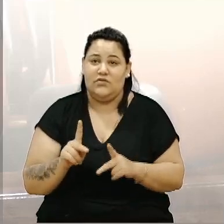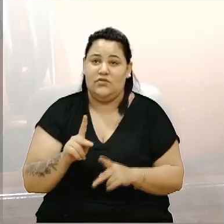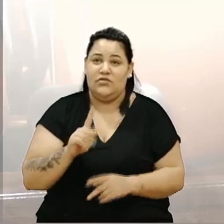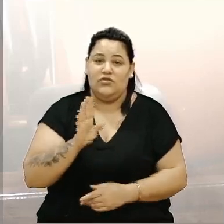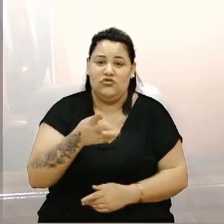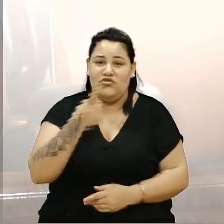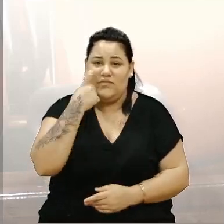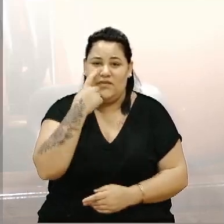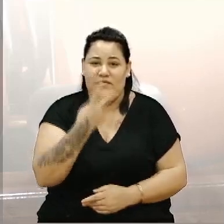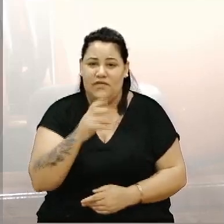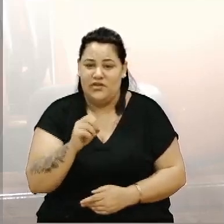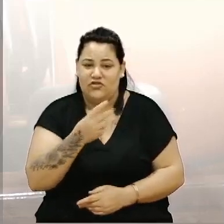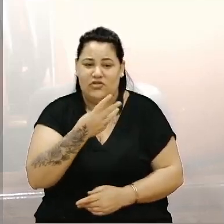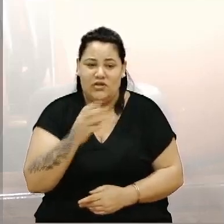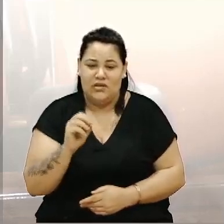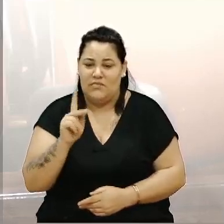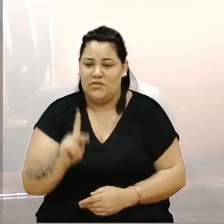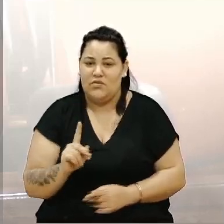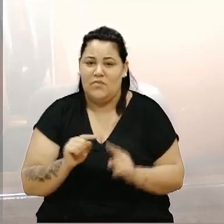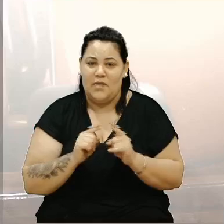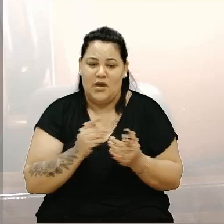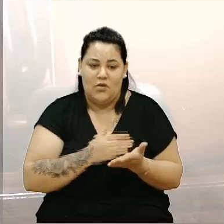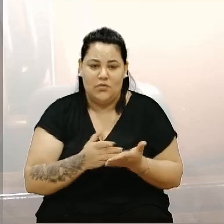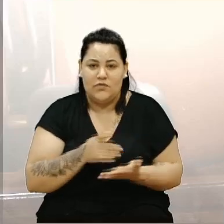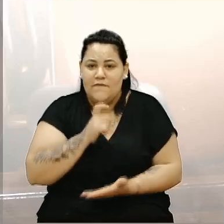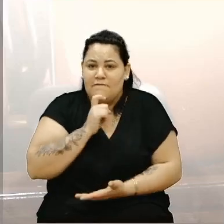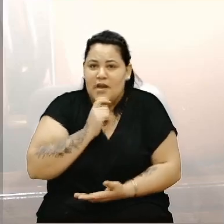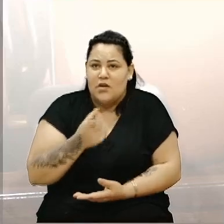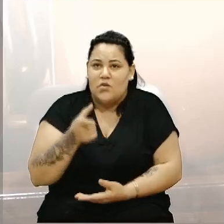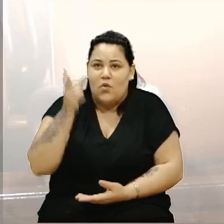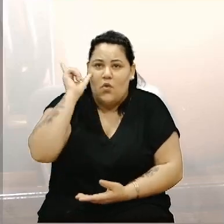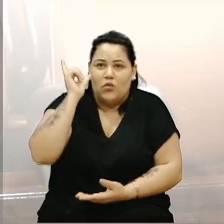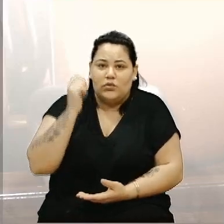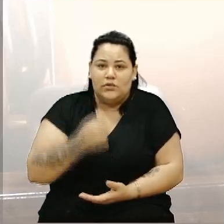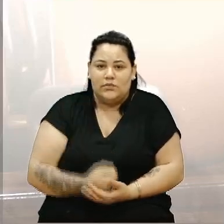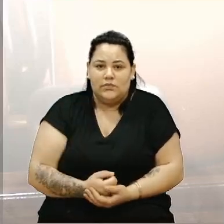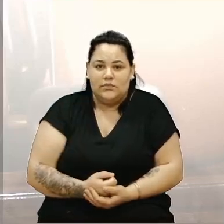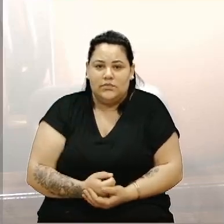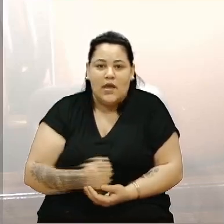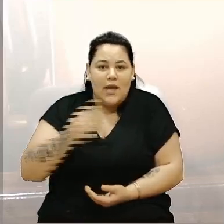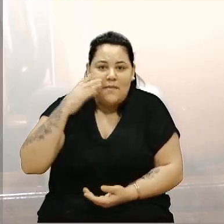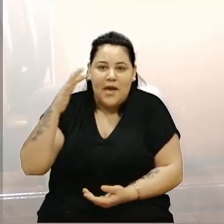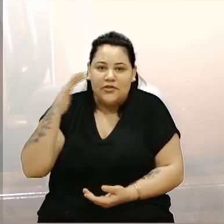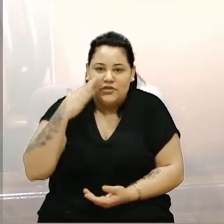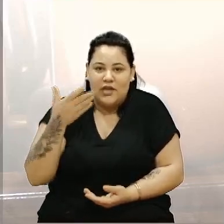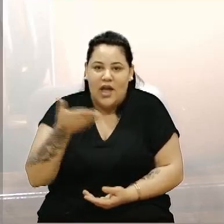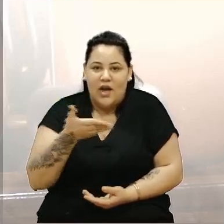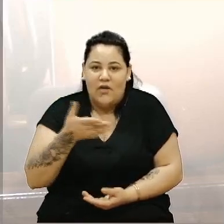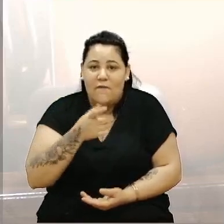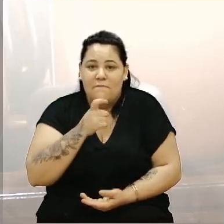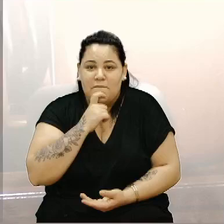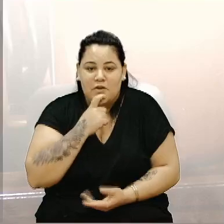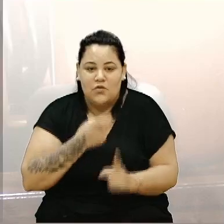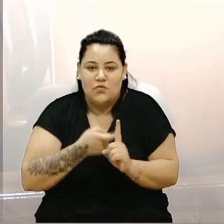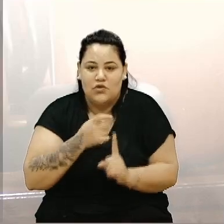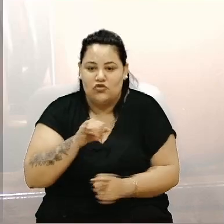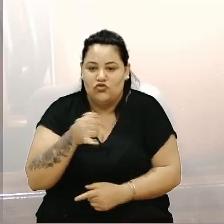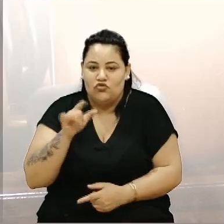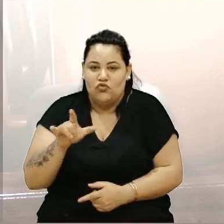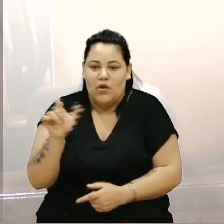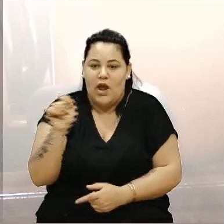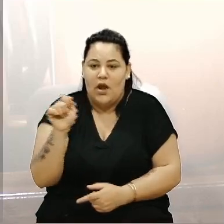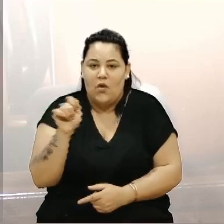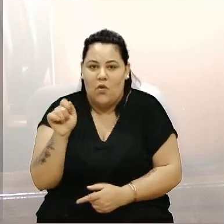30 pessoas. E começamos o inverno, foi ontem, né? Anteontem. Imagina no alto do inverno, no mês de julho, agosto, as crianças